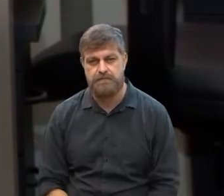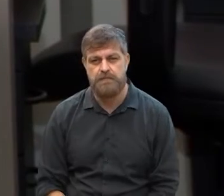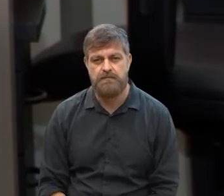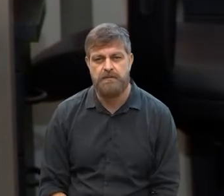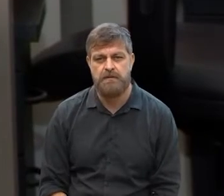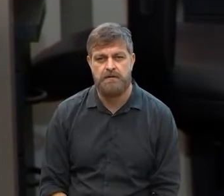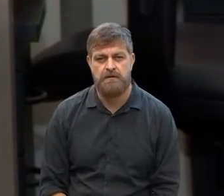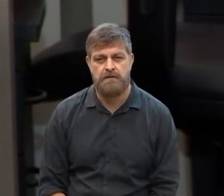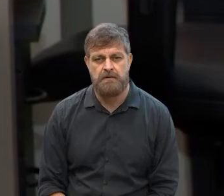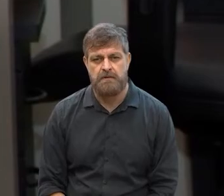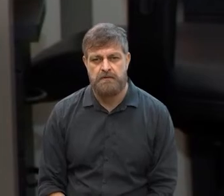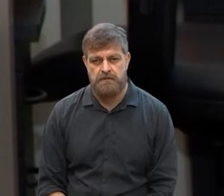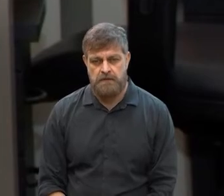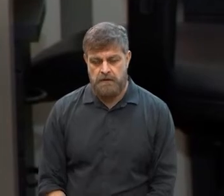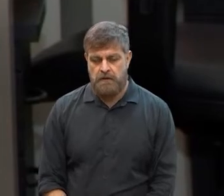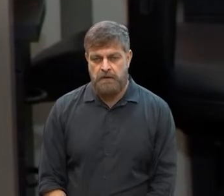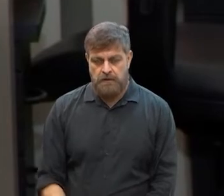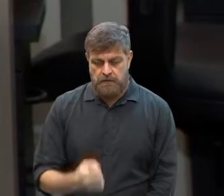37361740,